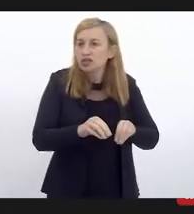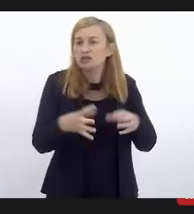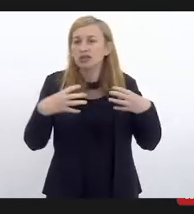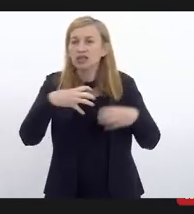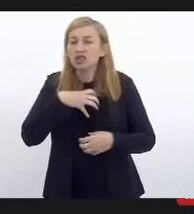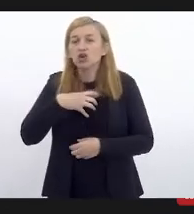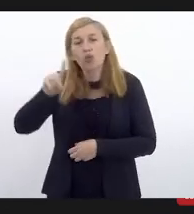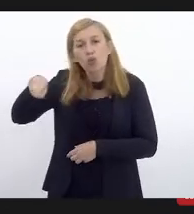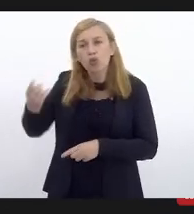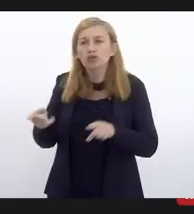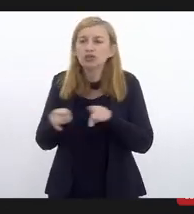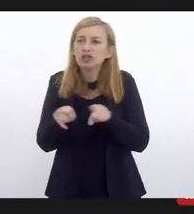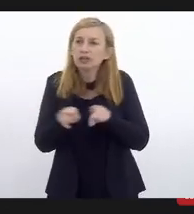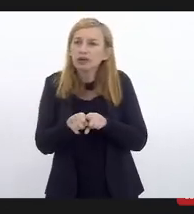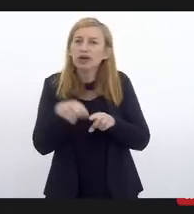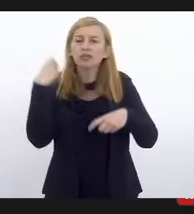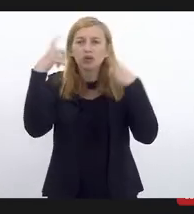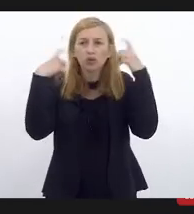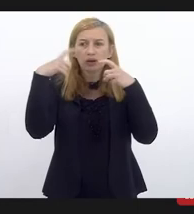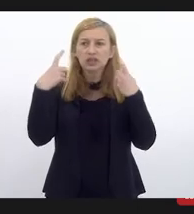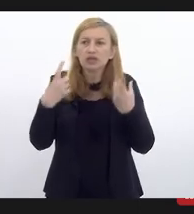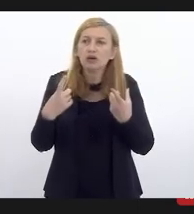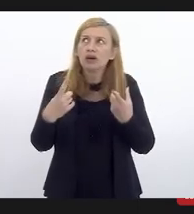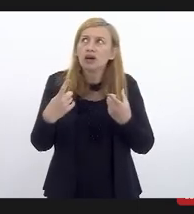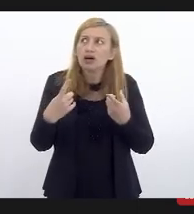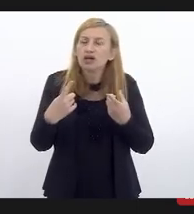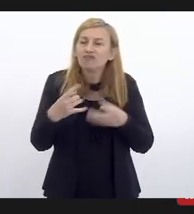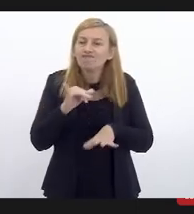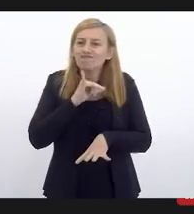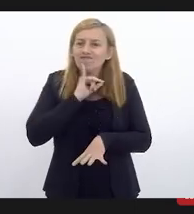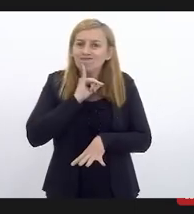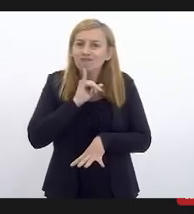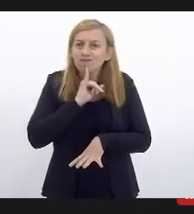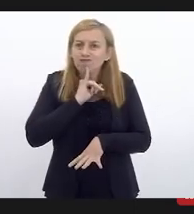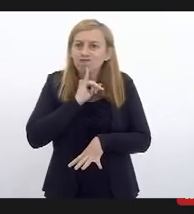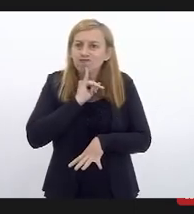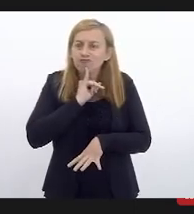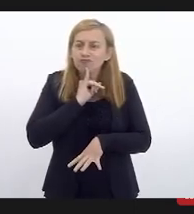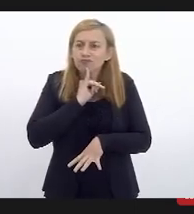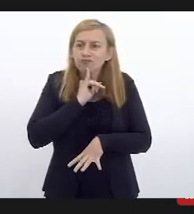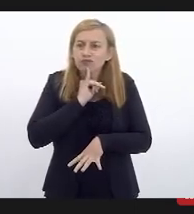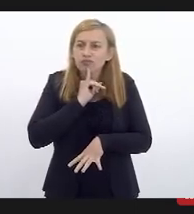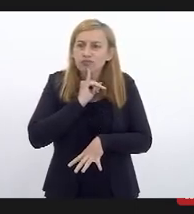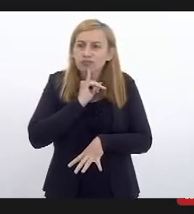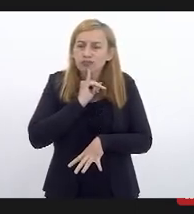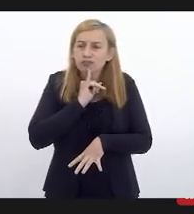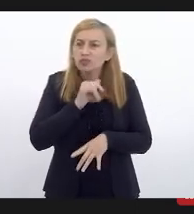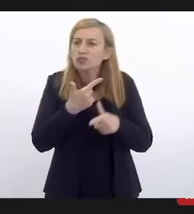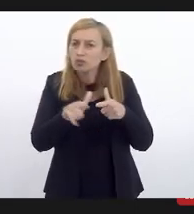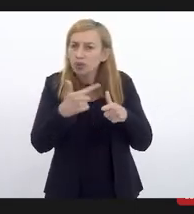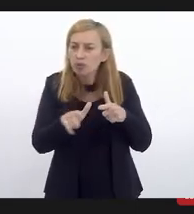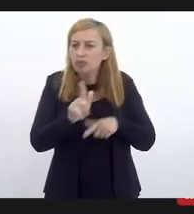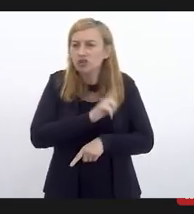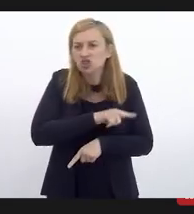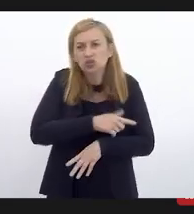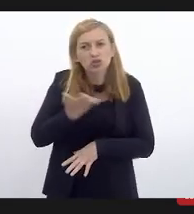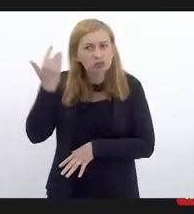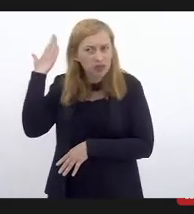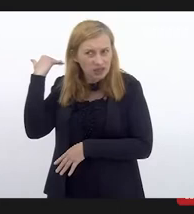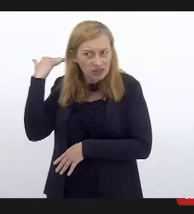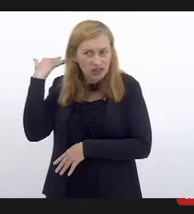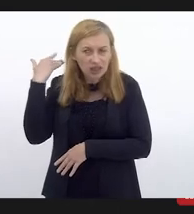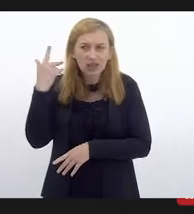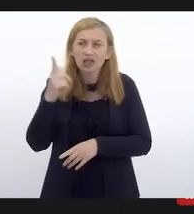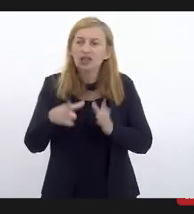Um outro ponto também que gera bastante preocupação é que, infelizmente, até por problemas de gestões passadas no ativo